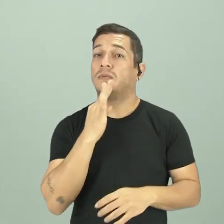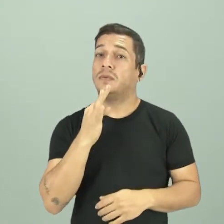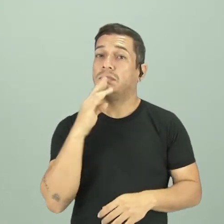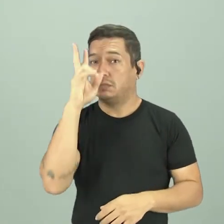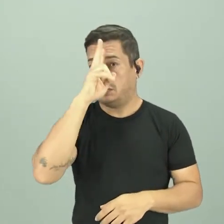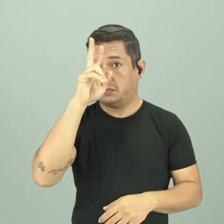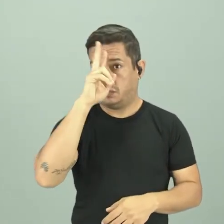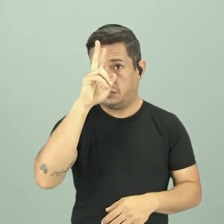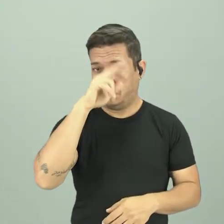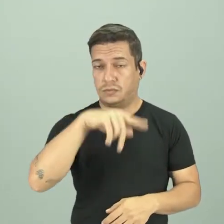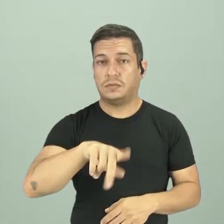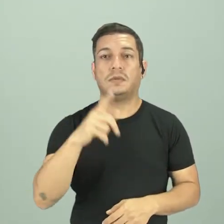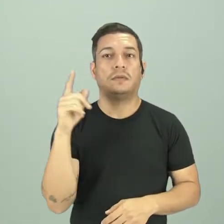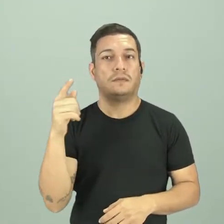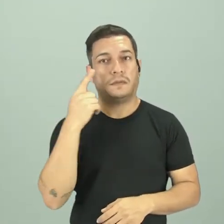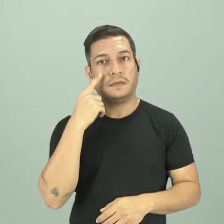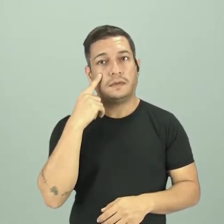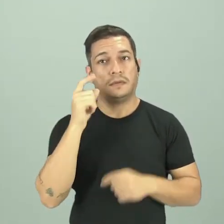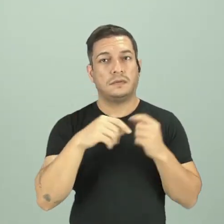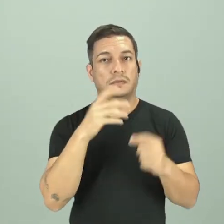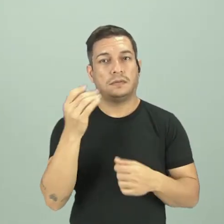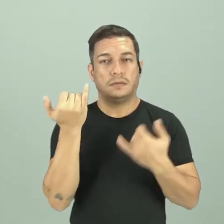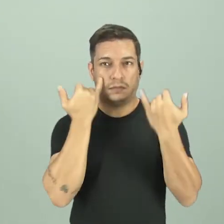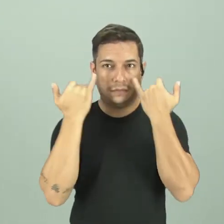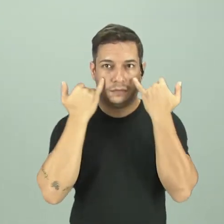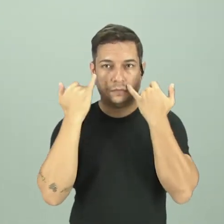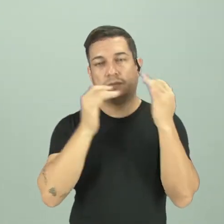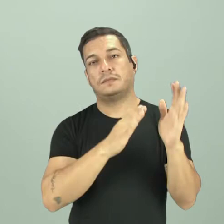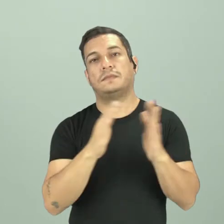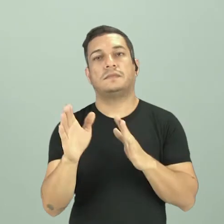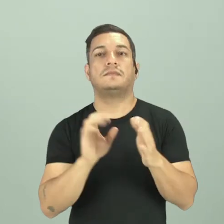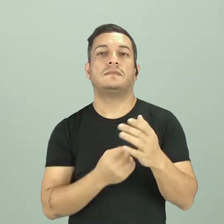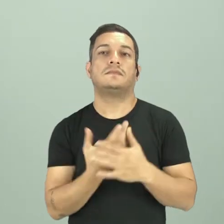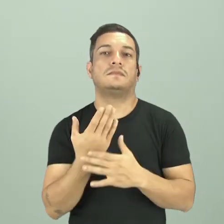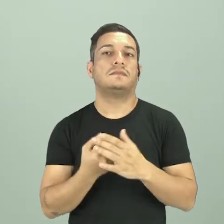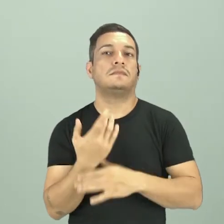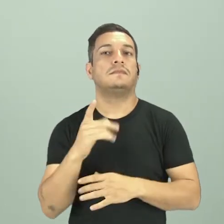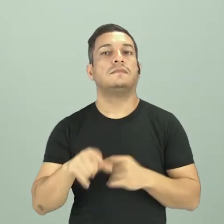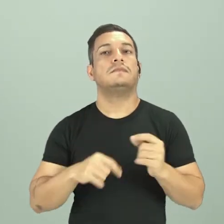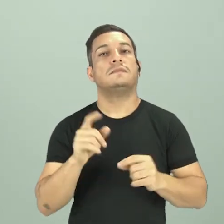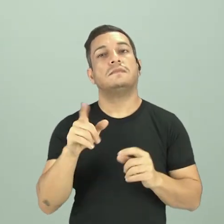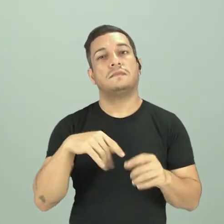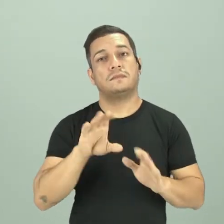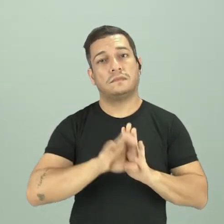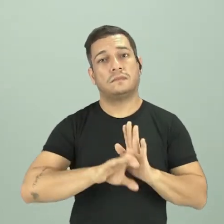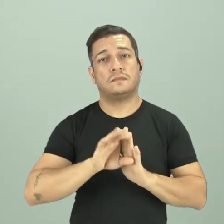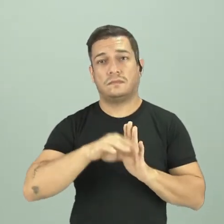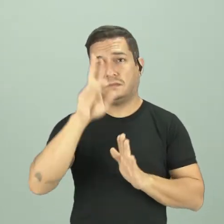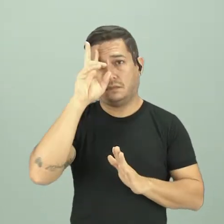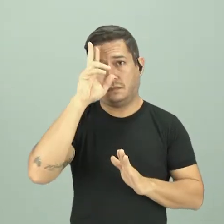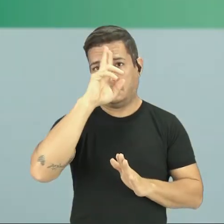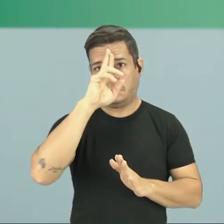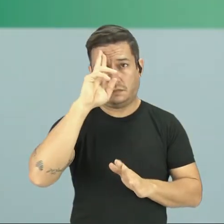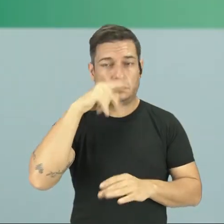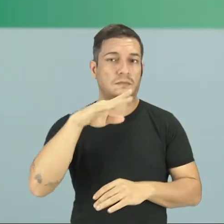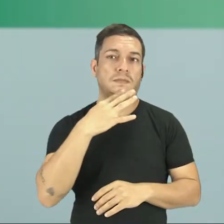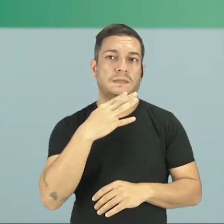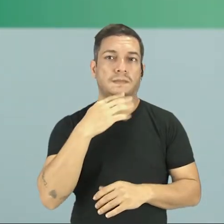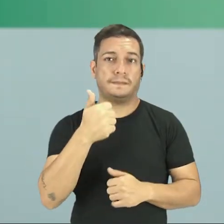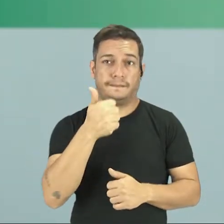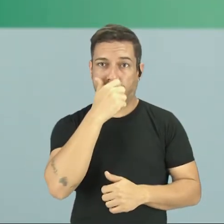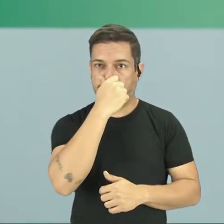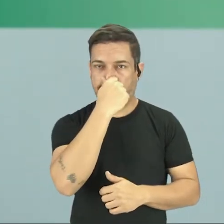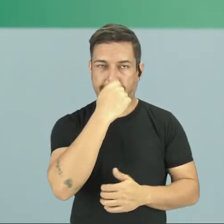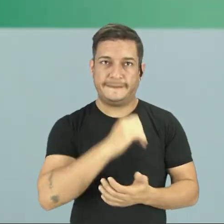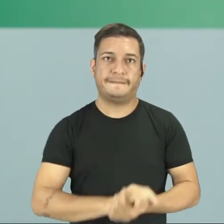conhecimento histórico, procura aí colocar essas informações na ordem que elas aparecem naquele conteúdo de história que você já conhece bem. Tudo